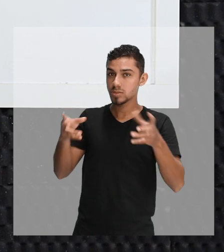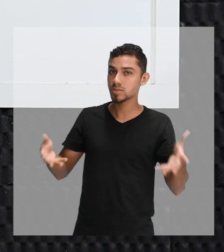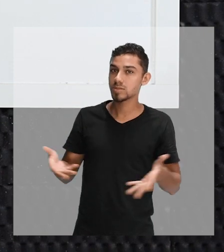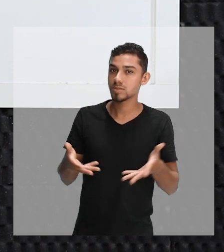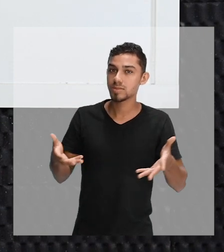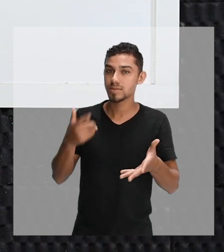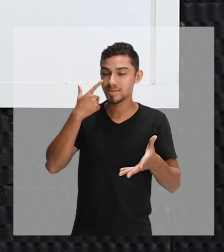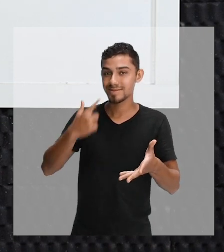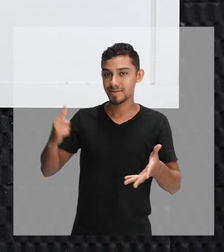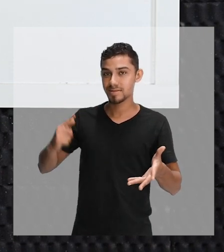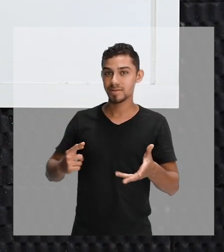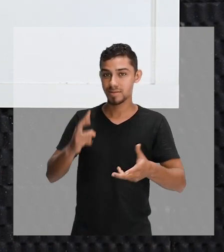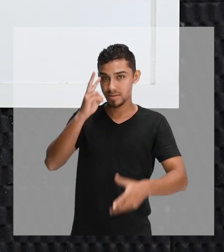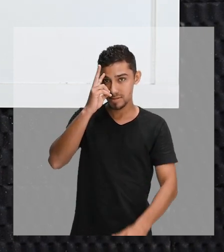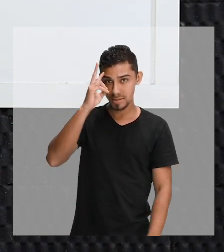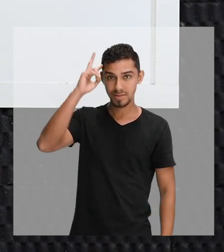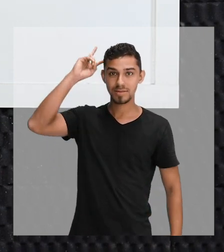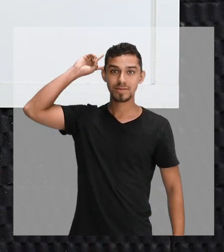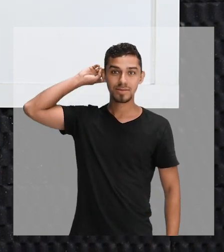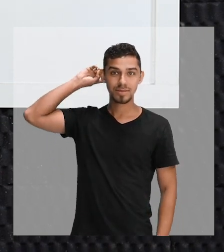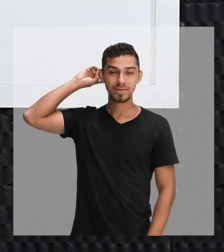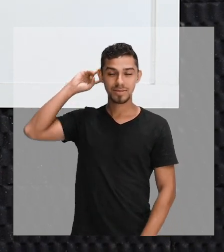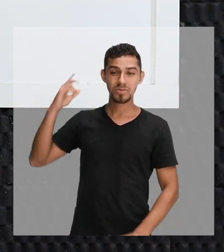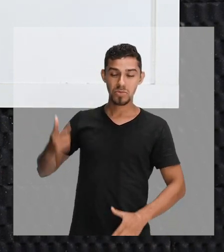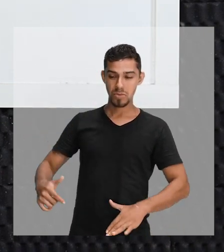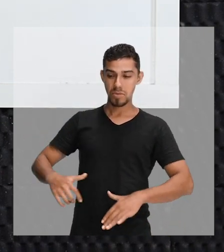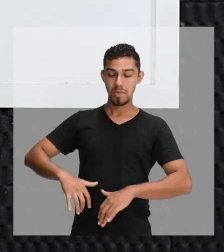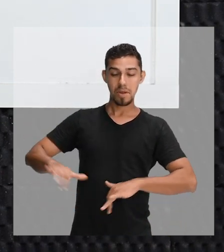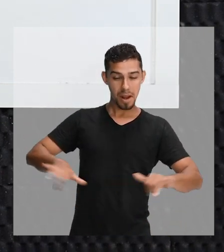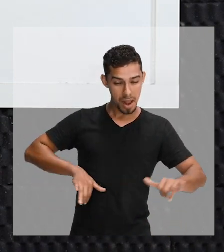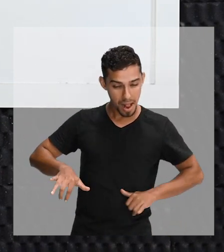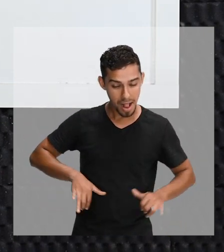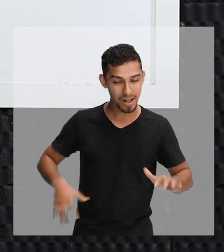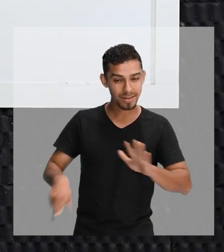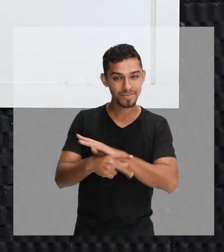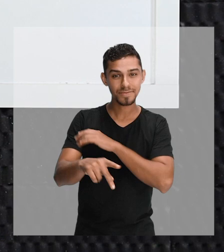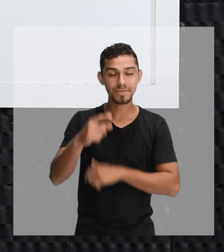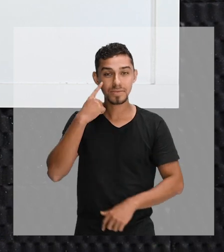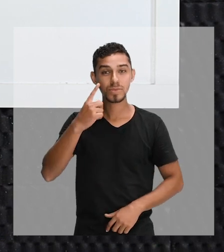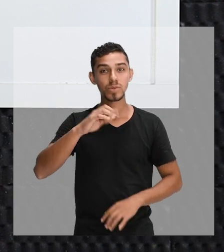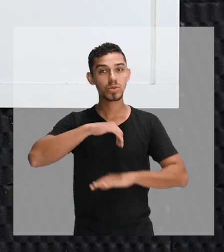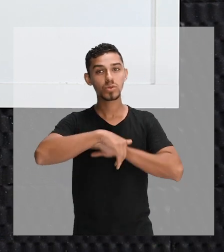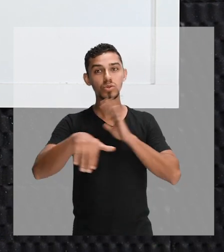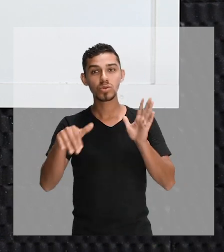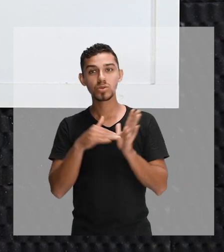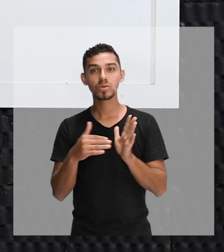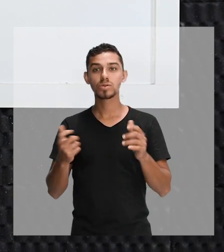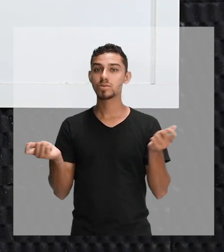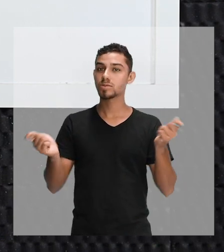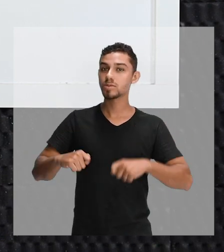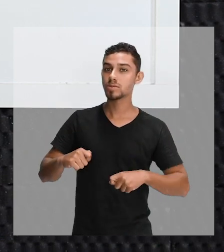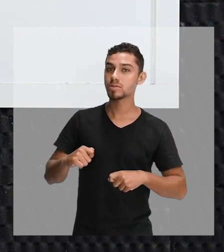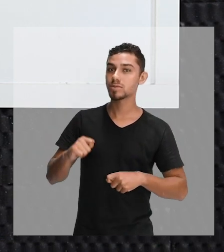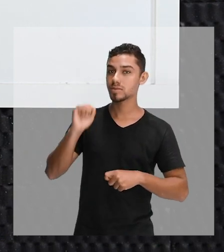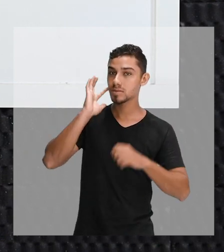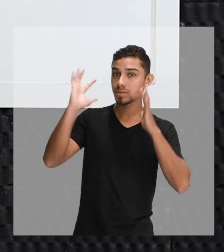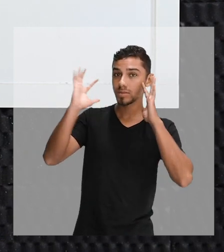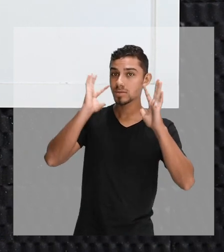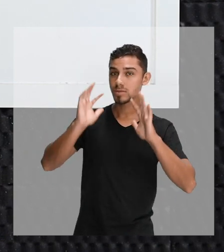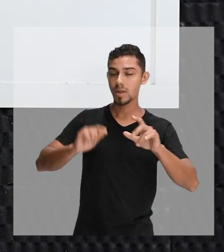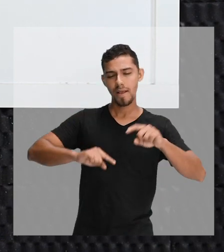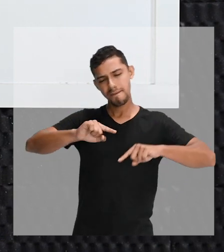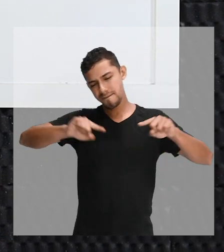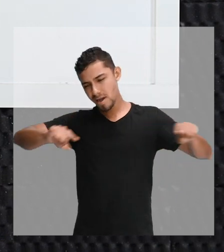muito em vestibular. É muito explorado em todos os vestibulares que vocês possam imaginar. Então, várias